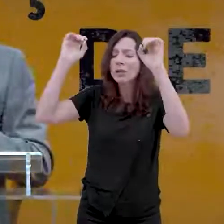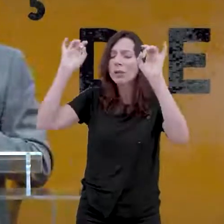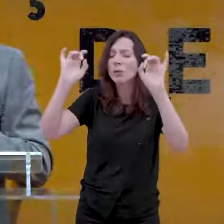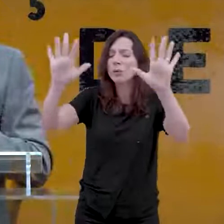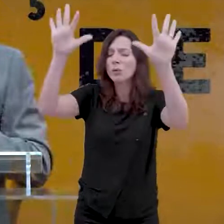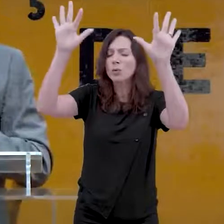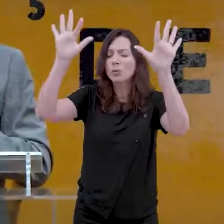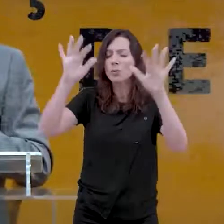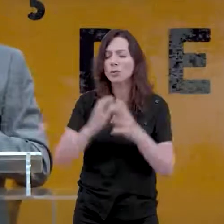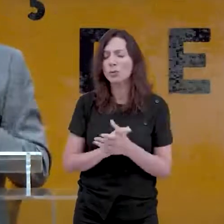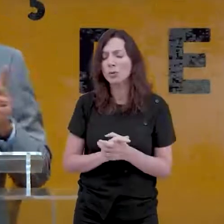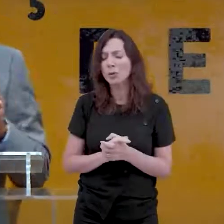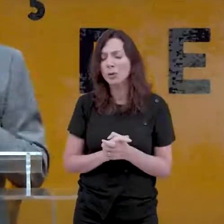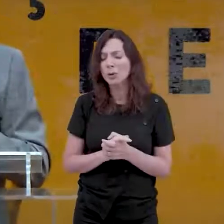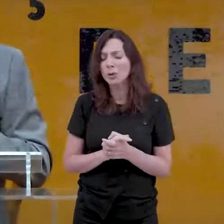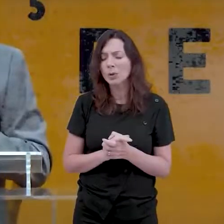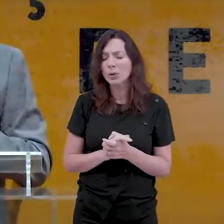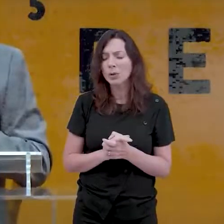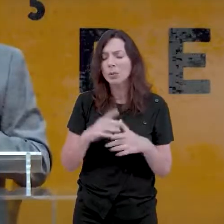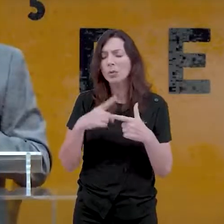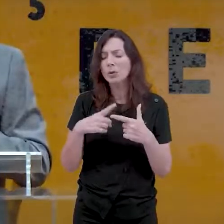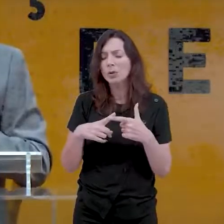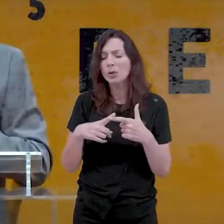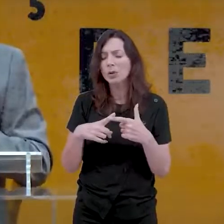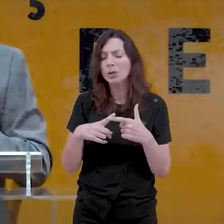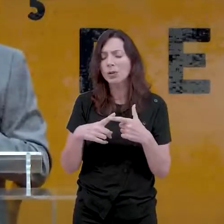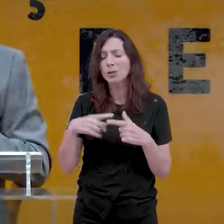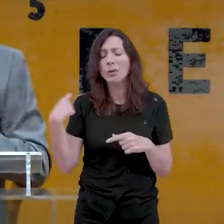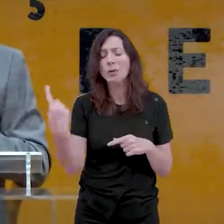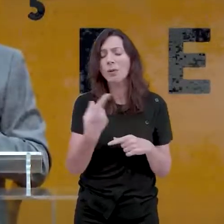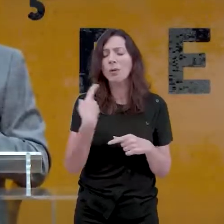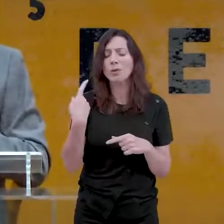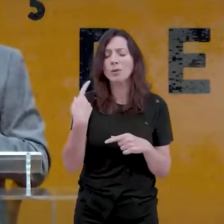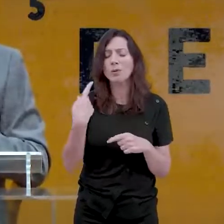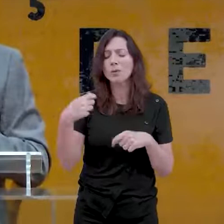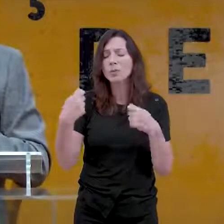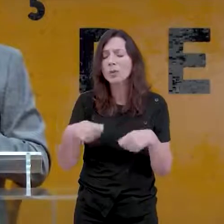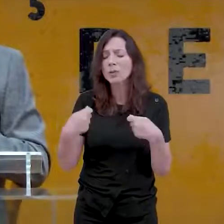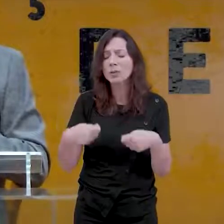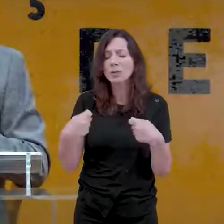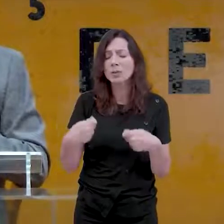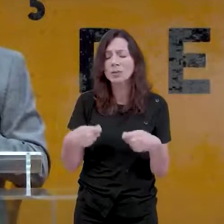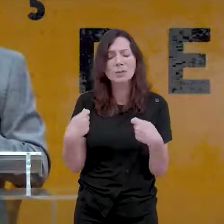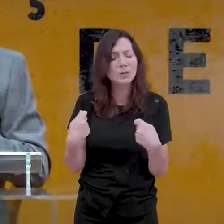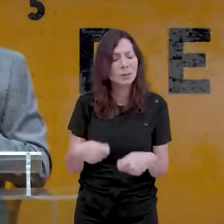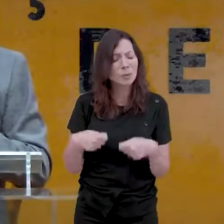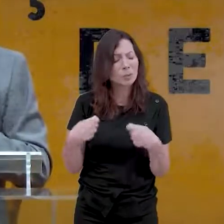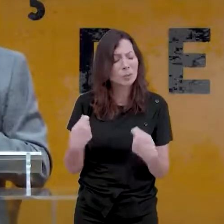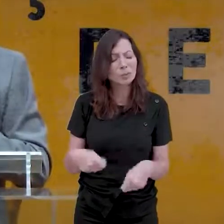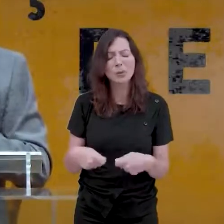rosto. Porque também todos nós aqui precisamos